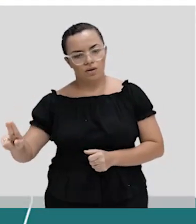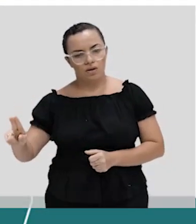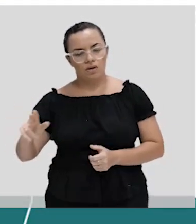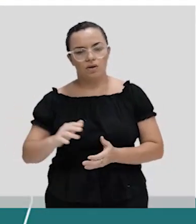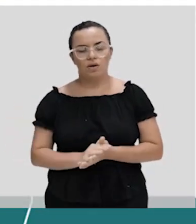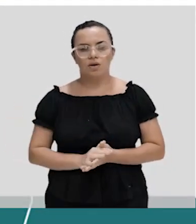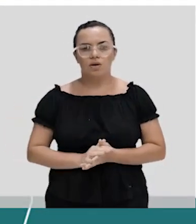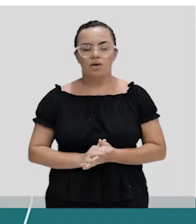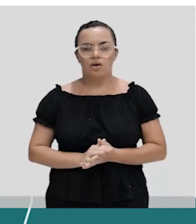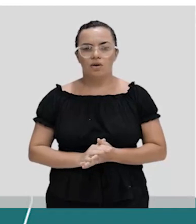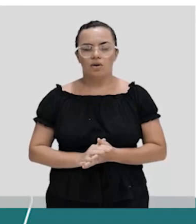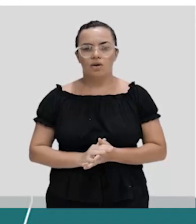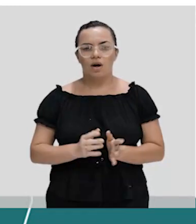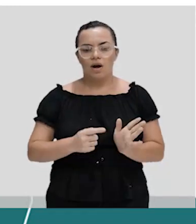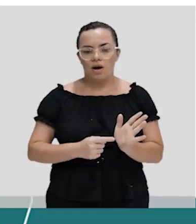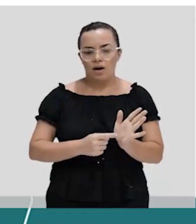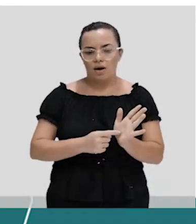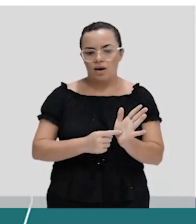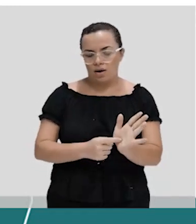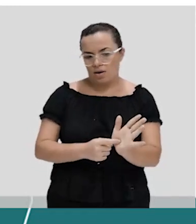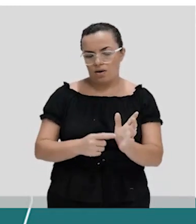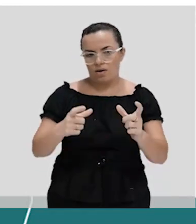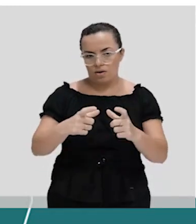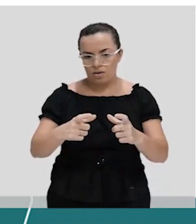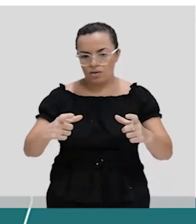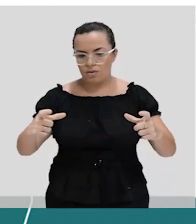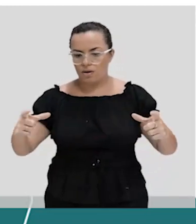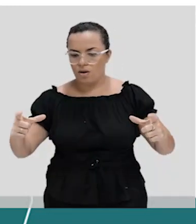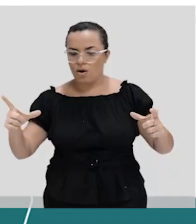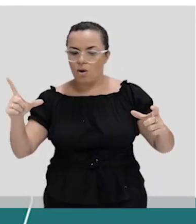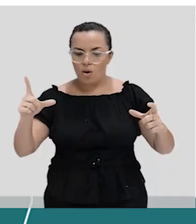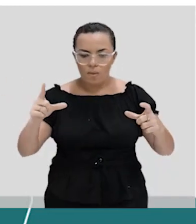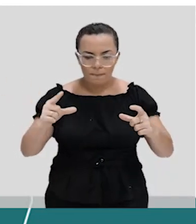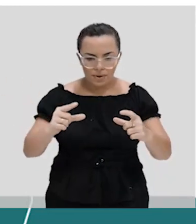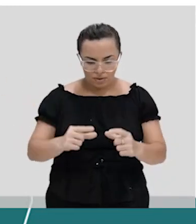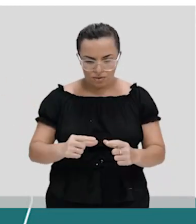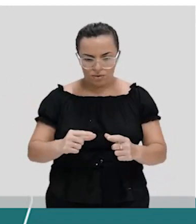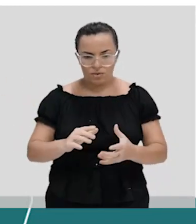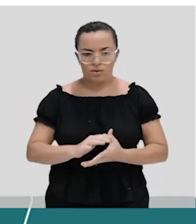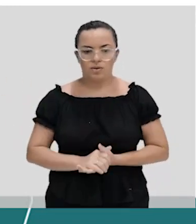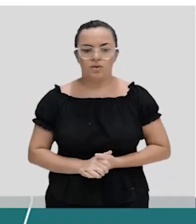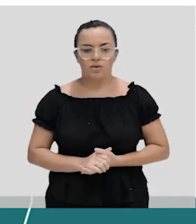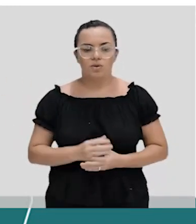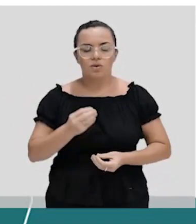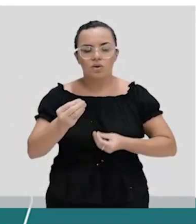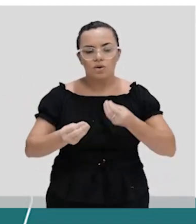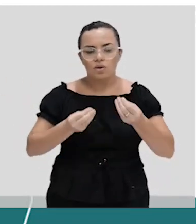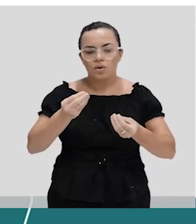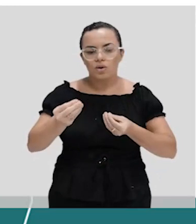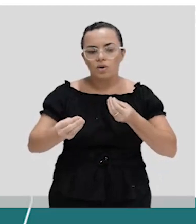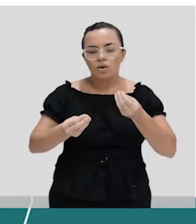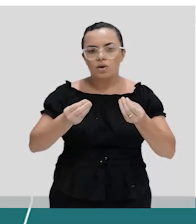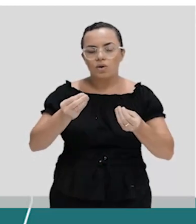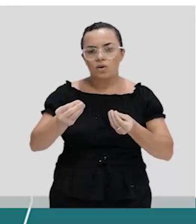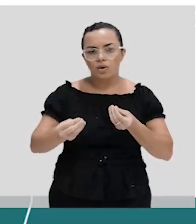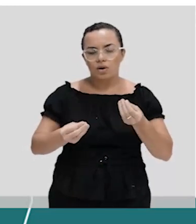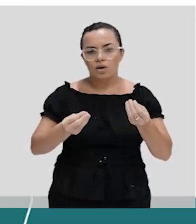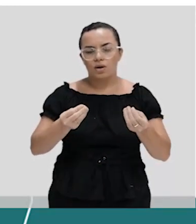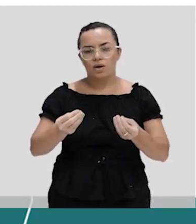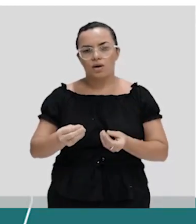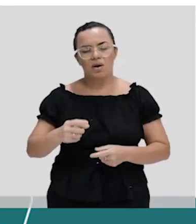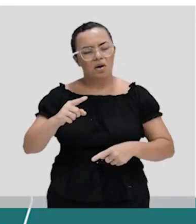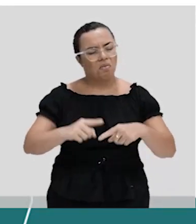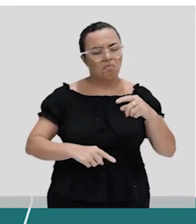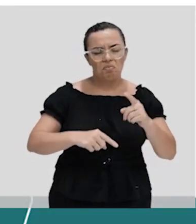exprimir as variações de tamanho dos seres. Classificam-se no grau normal, indicam ser de tamanho considerado normal,